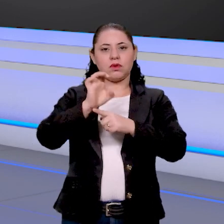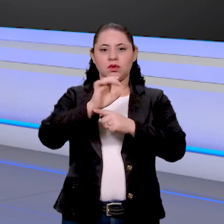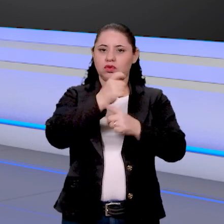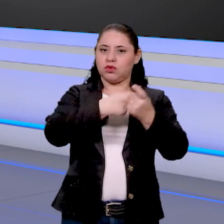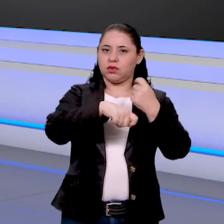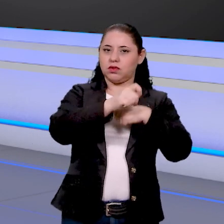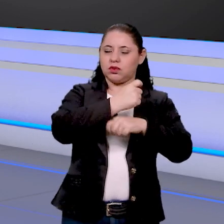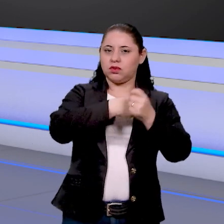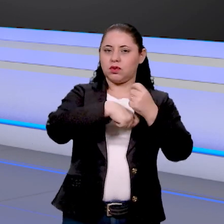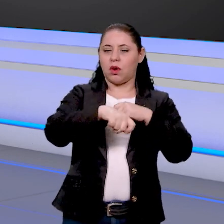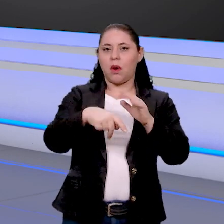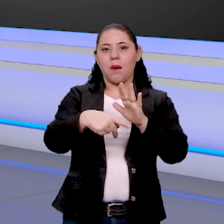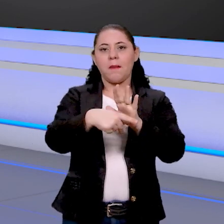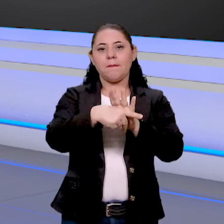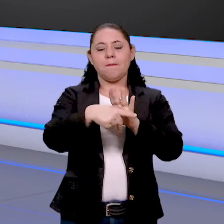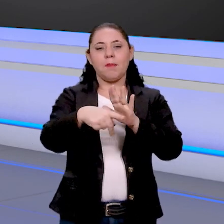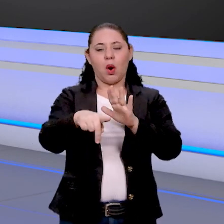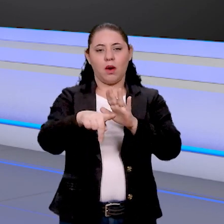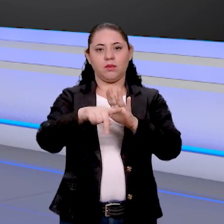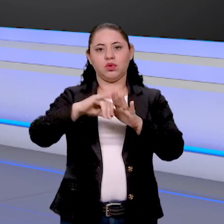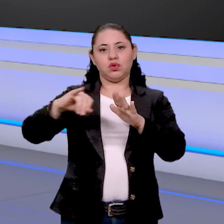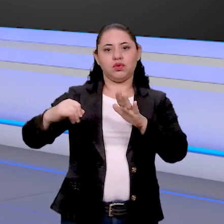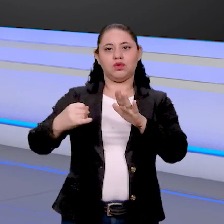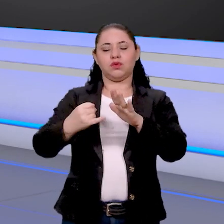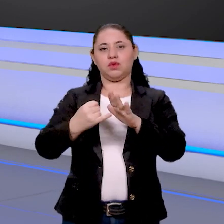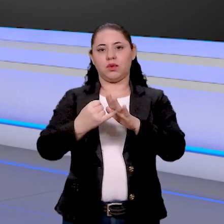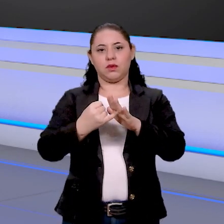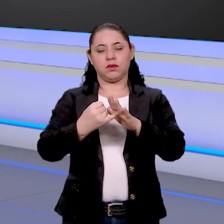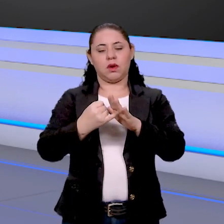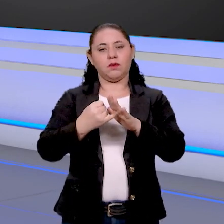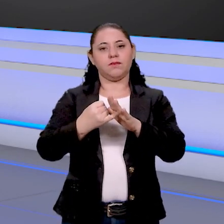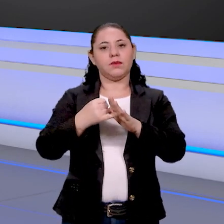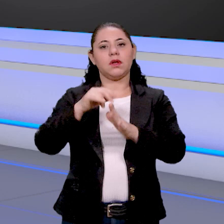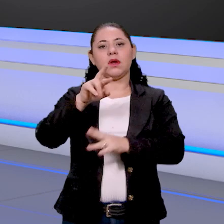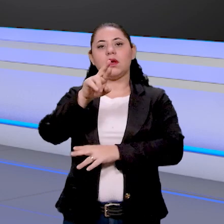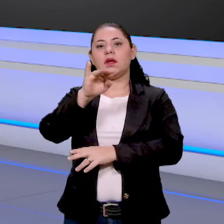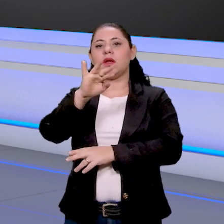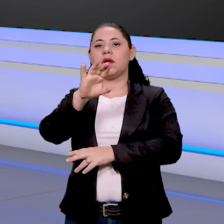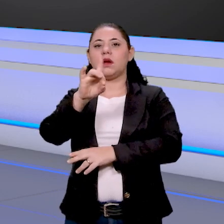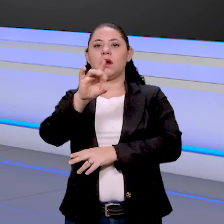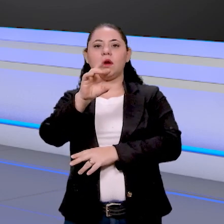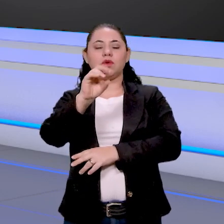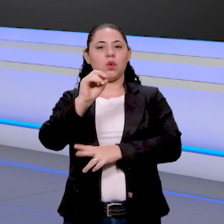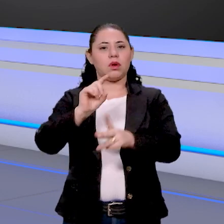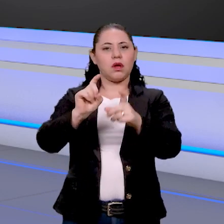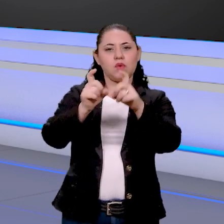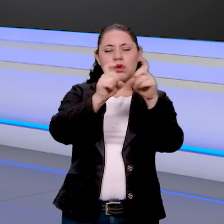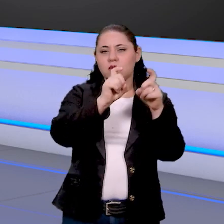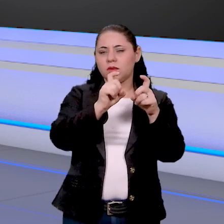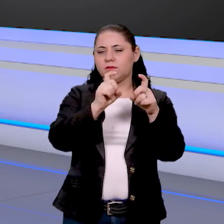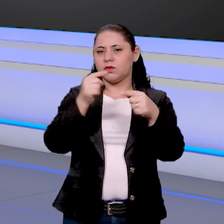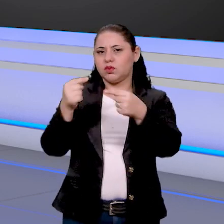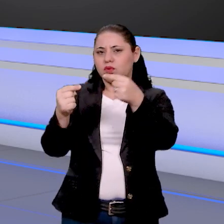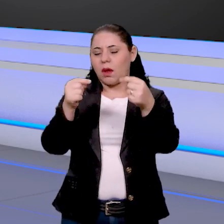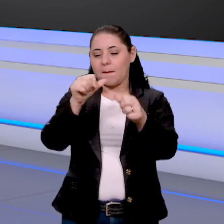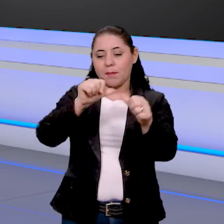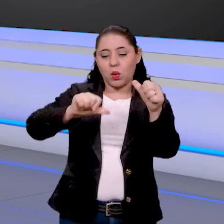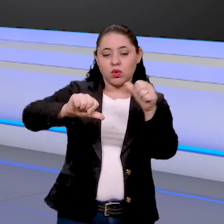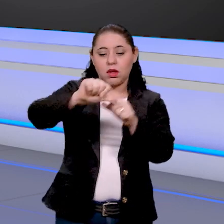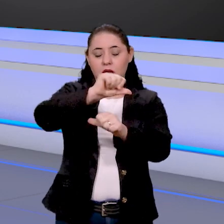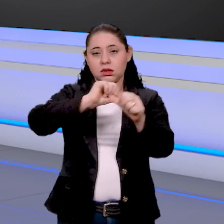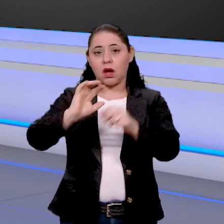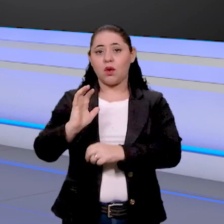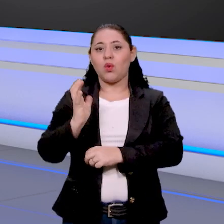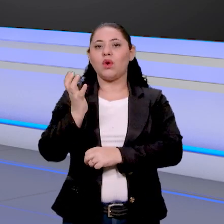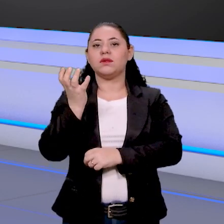deputados estaduais e o gestor da Caixa de Assistência dos Servidores do Estado, Ricardo Hayashi, se reuniram para